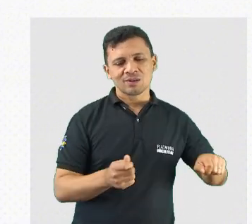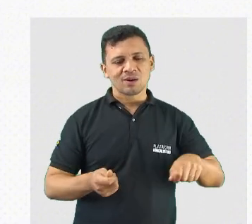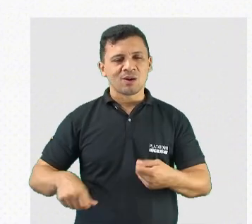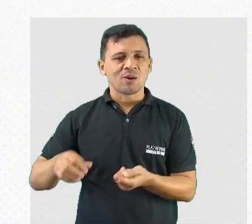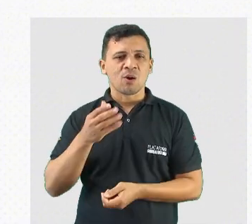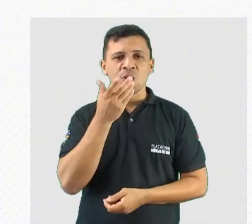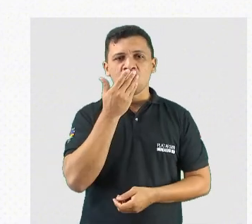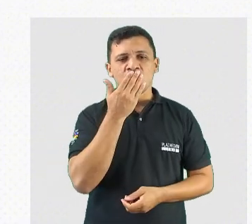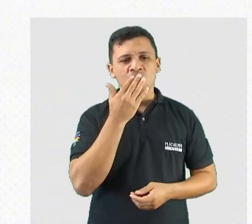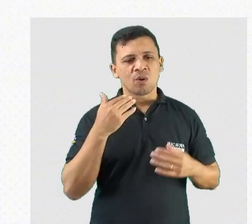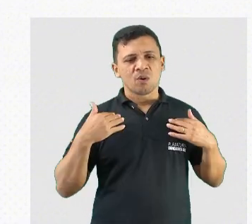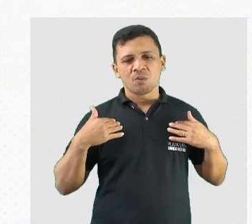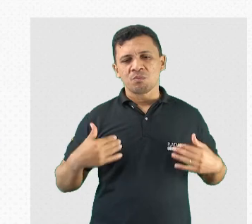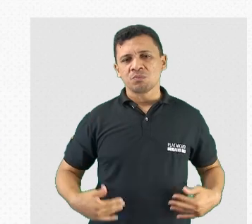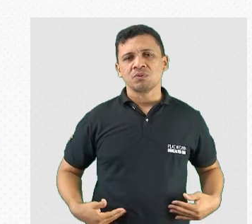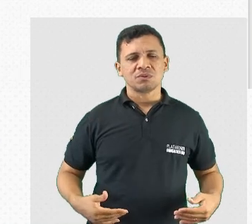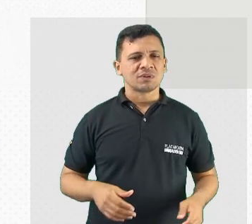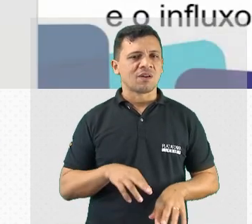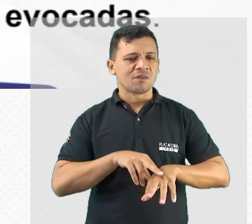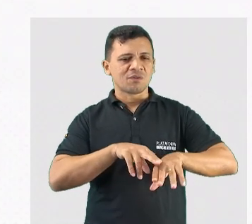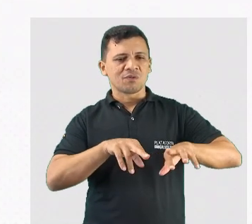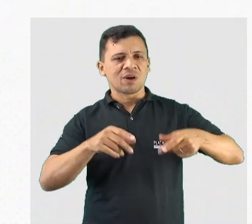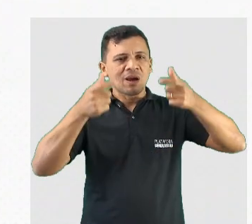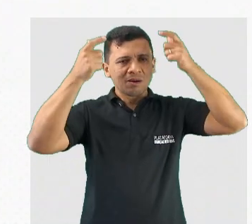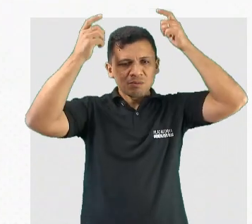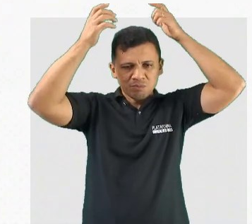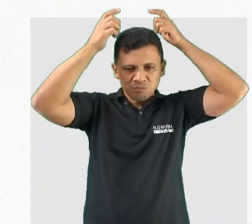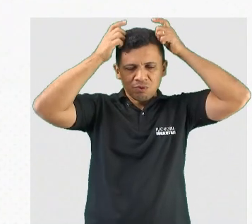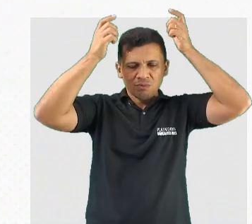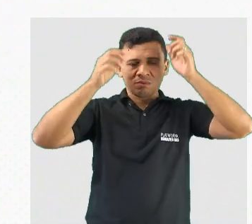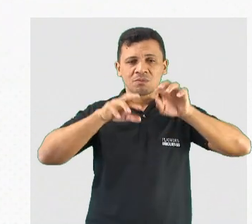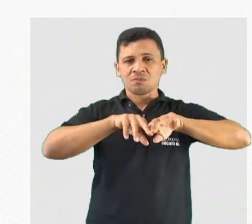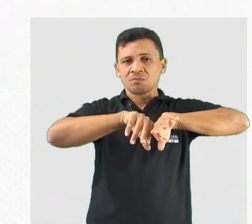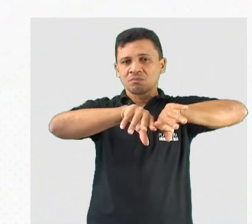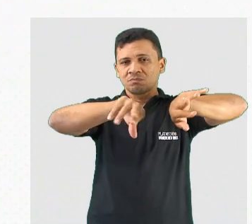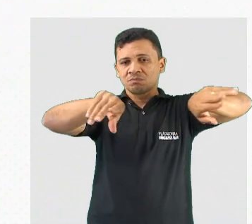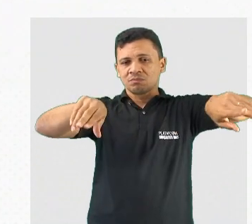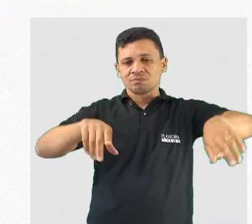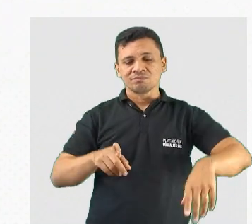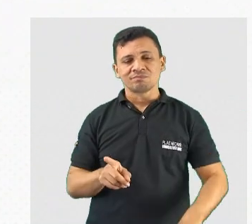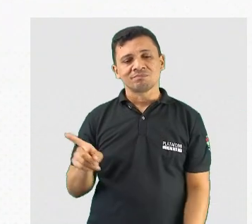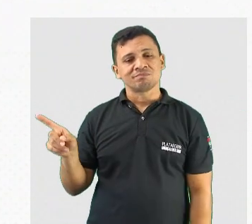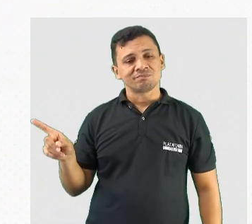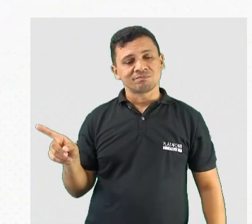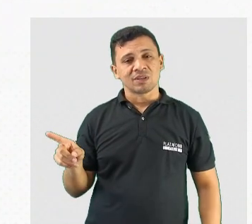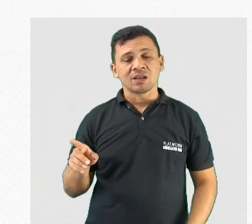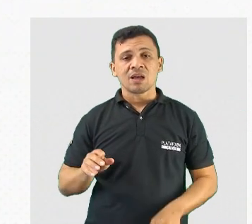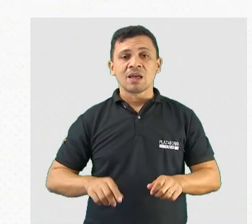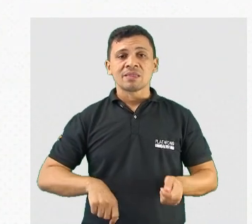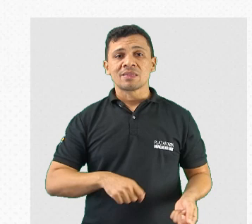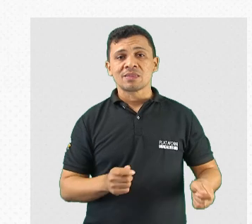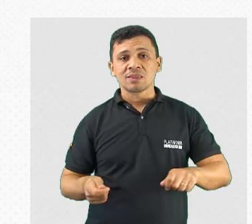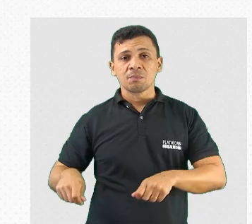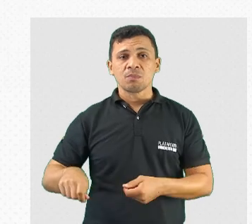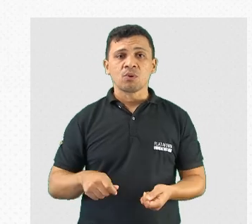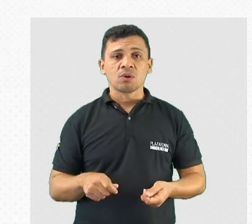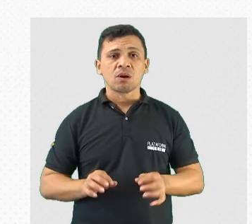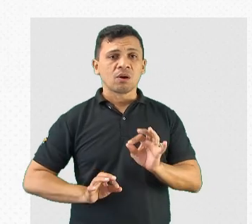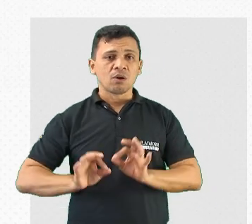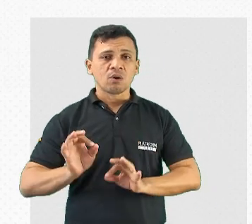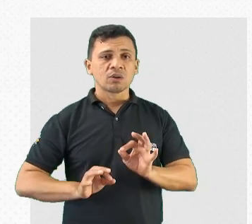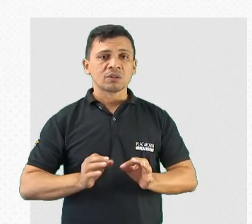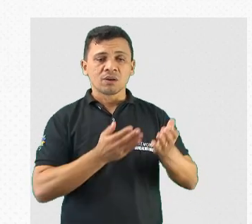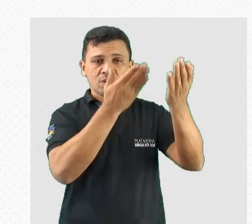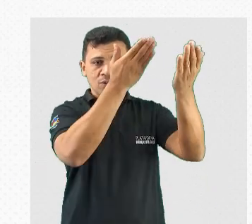coloridas, blusas rendadas, turbantes, colares, é um capítulo à parte. O tambor de crioula, ele é estruturado em homenagem